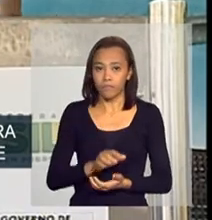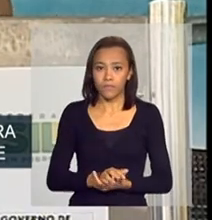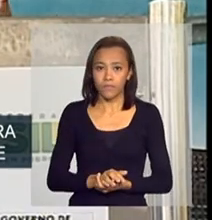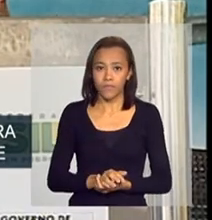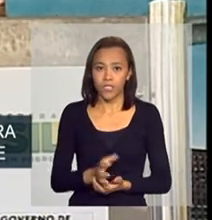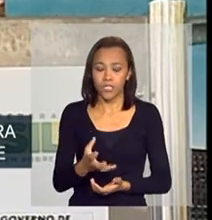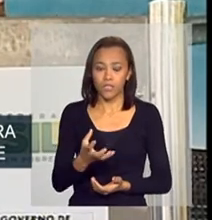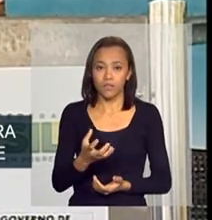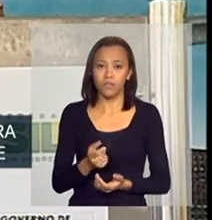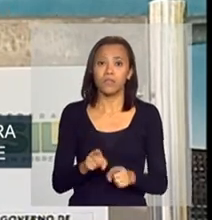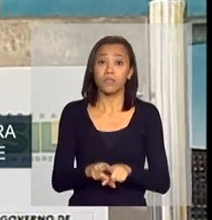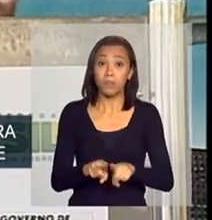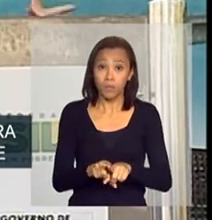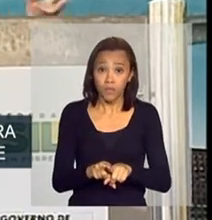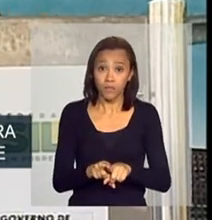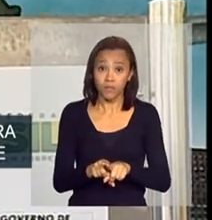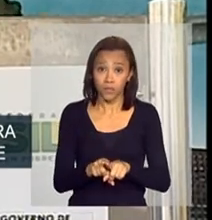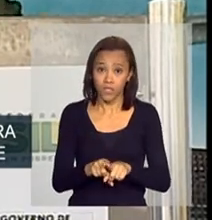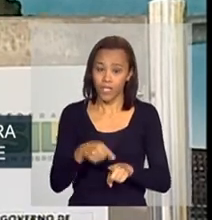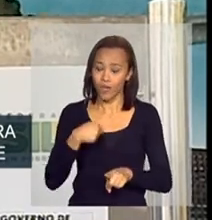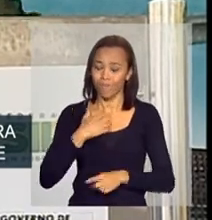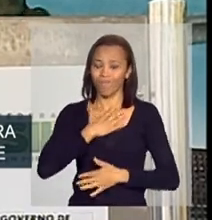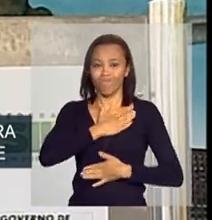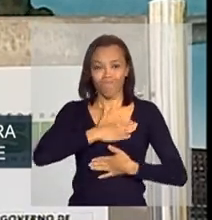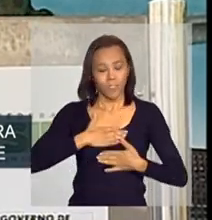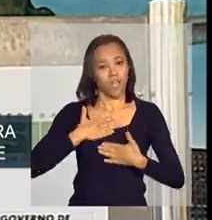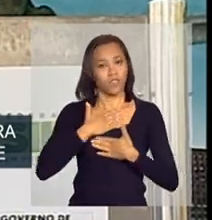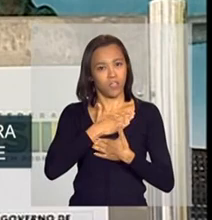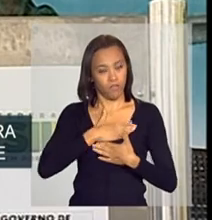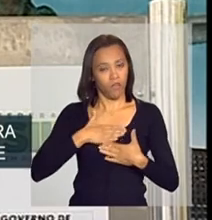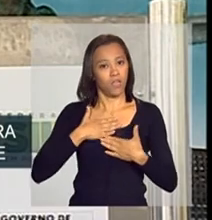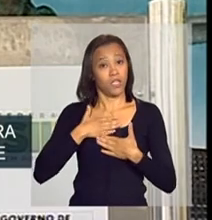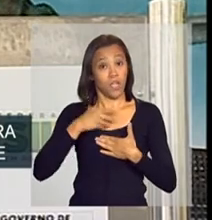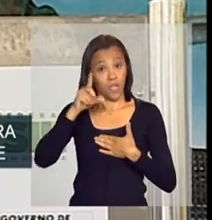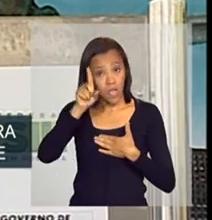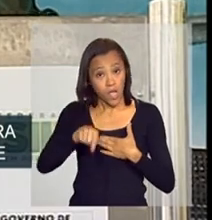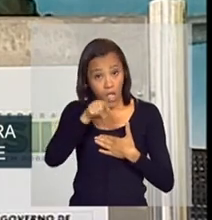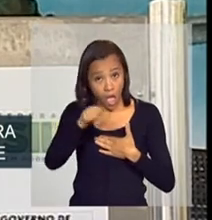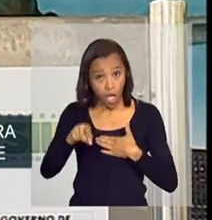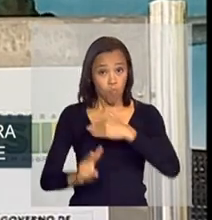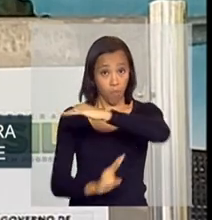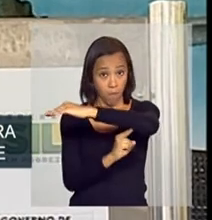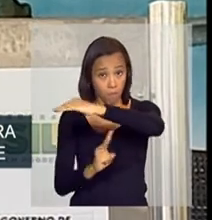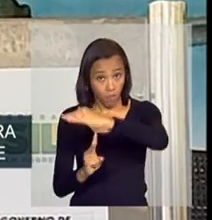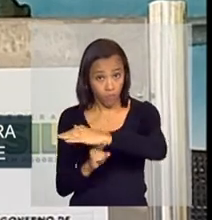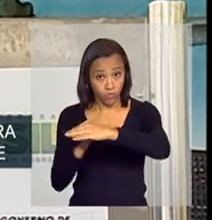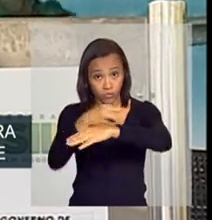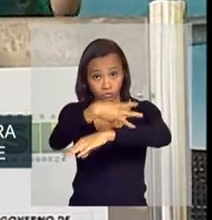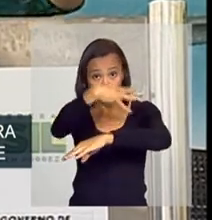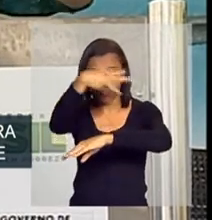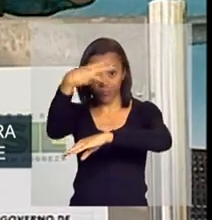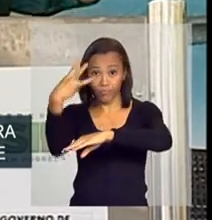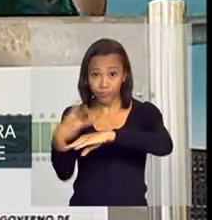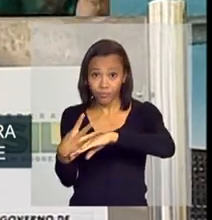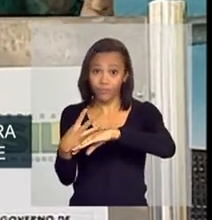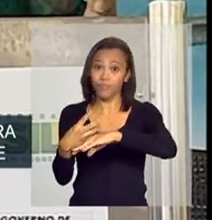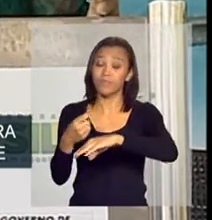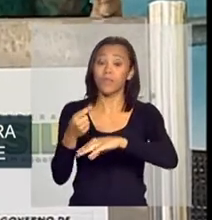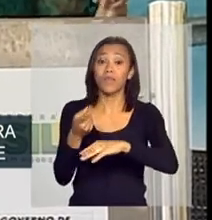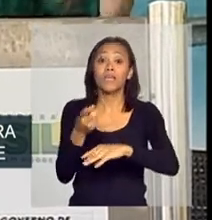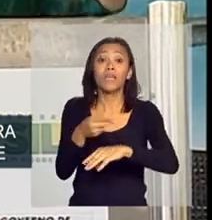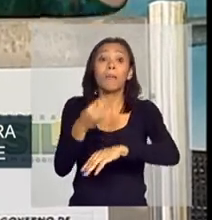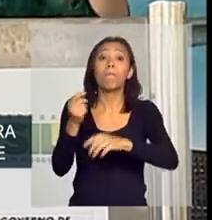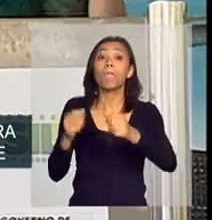me torna muito satisfeita saber que é uma ponte estaiada, porque ponte